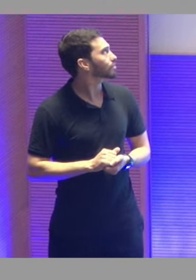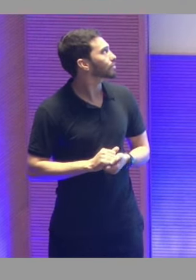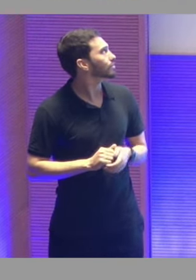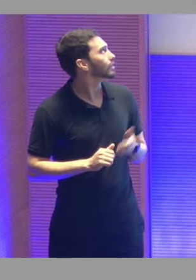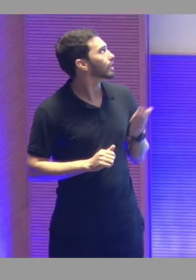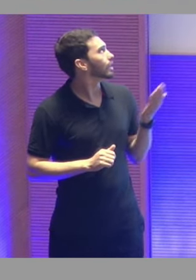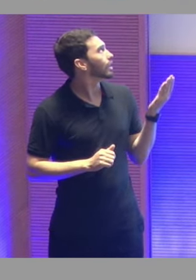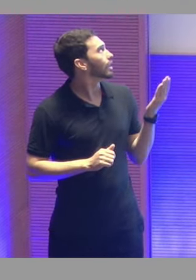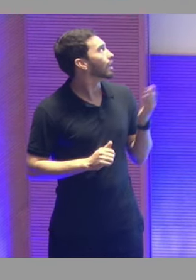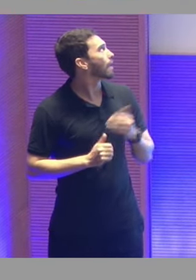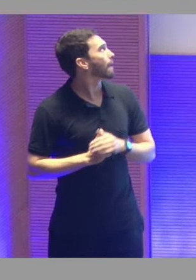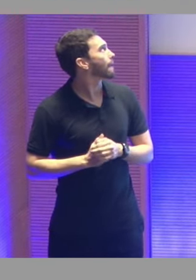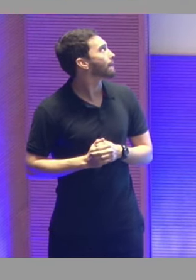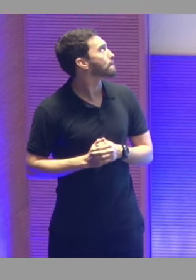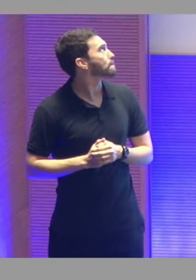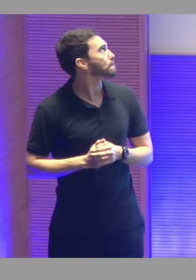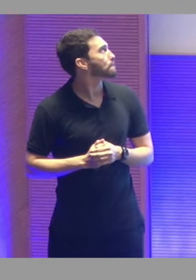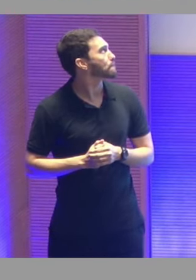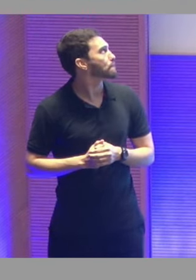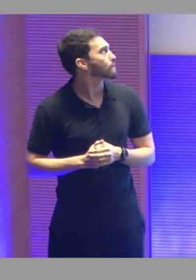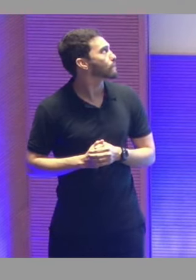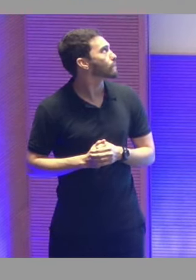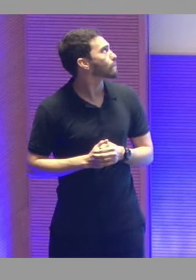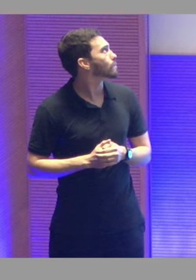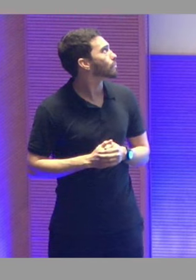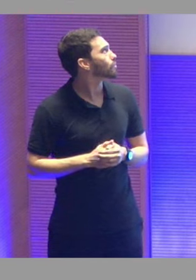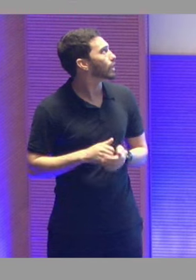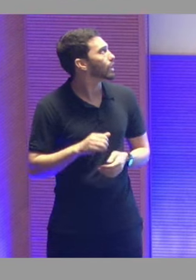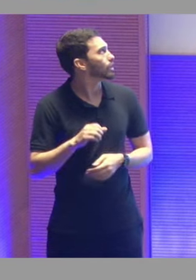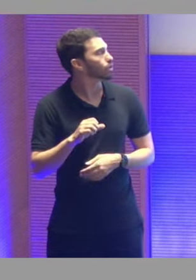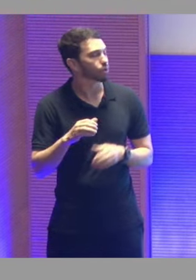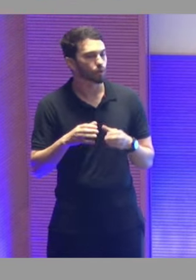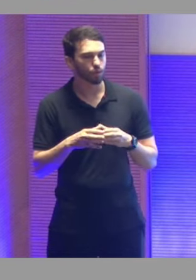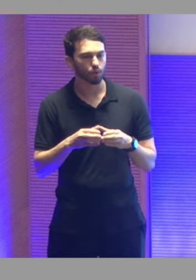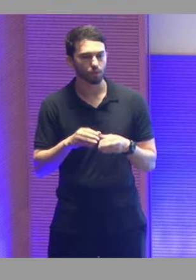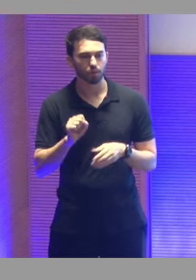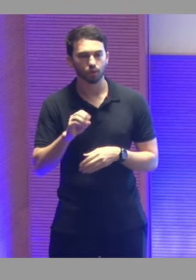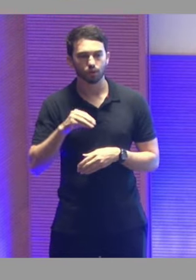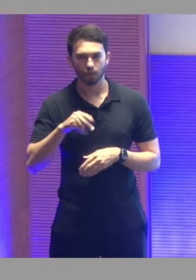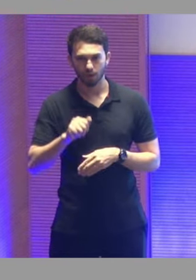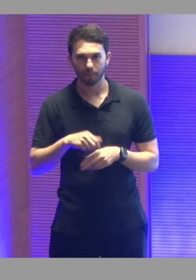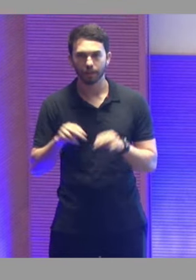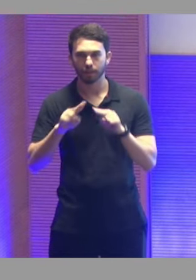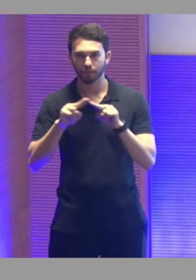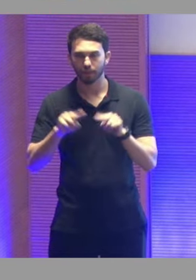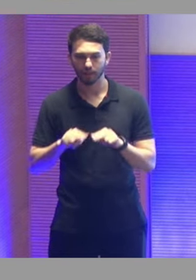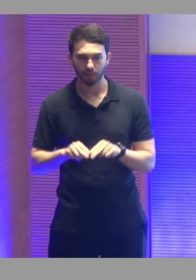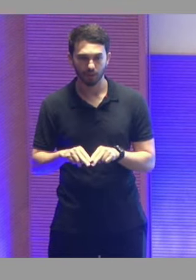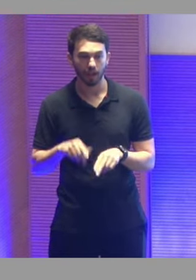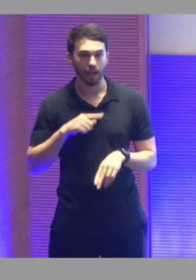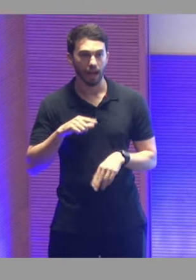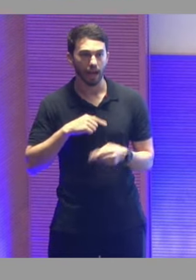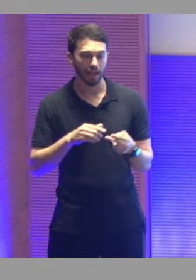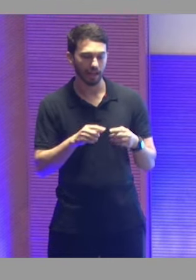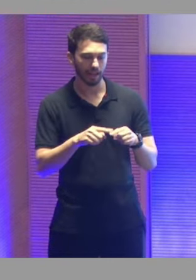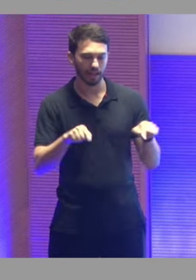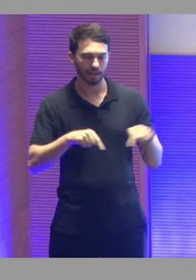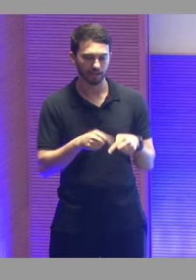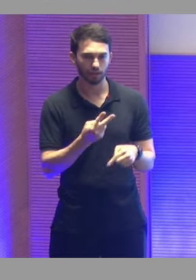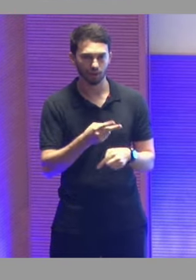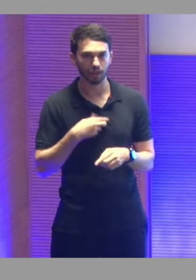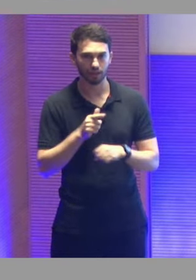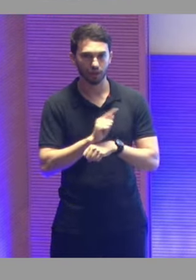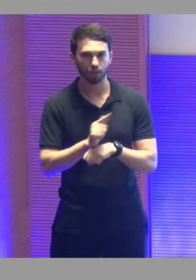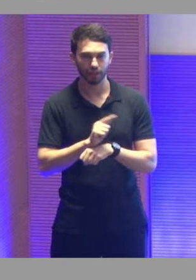um caso da companhia brasileira de alumínio do grupo soma e da Natura na sala dois que vai falar sobre